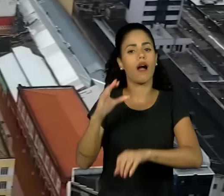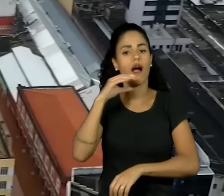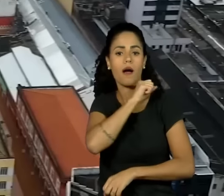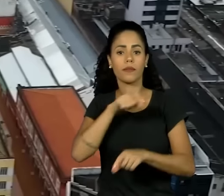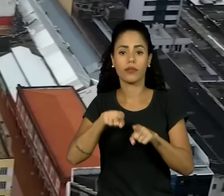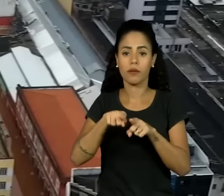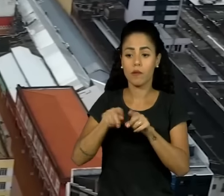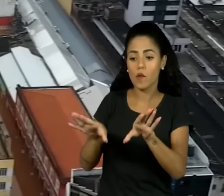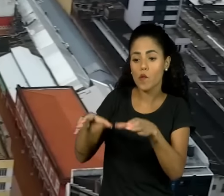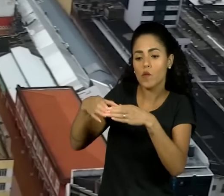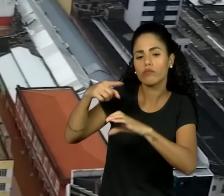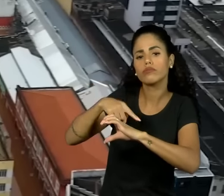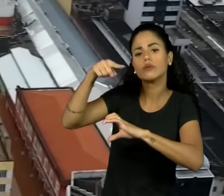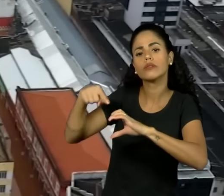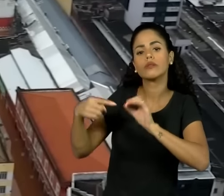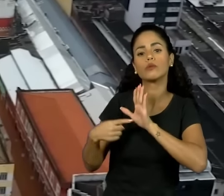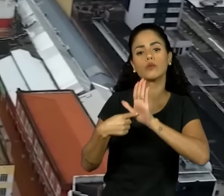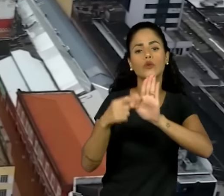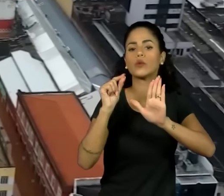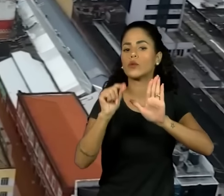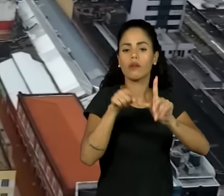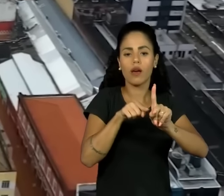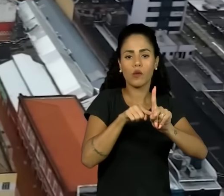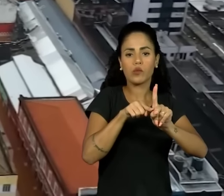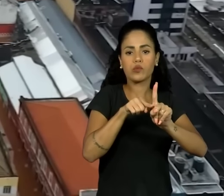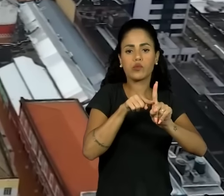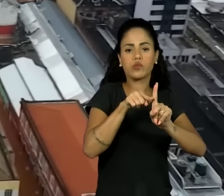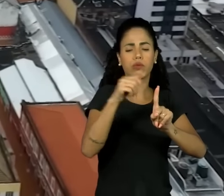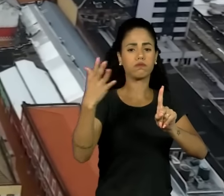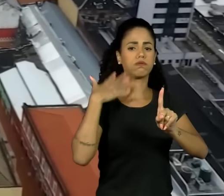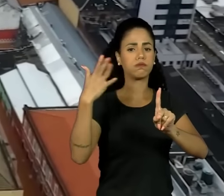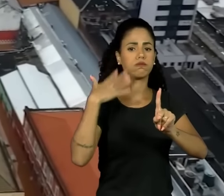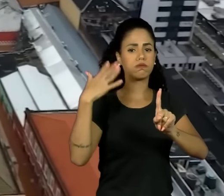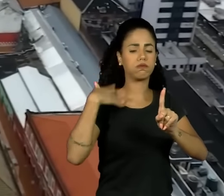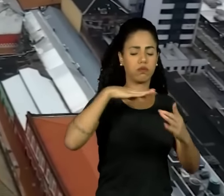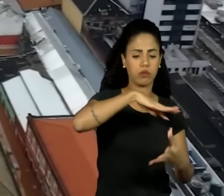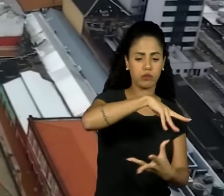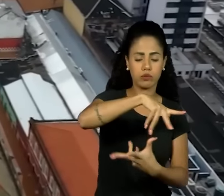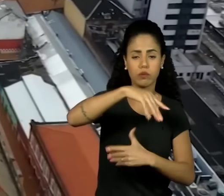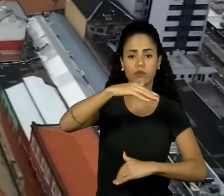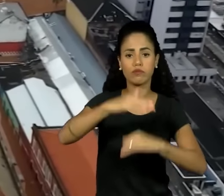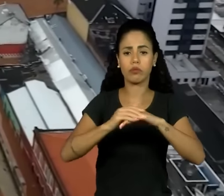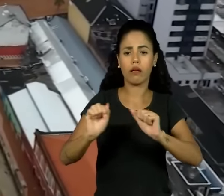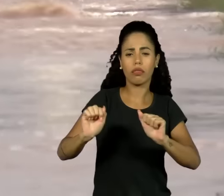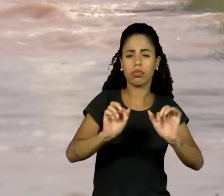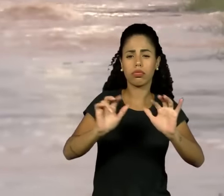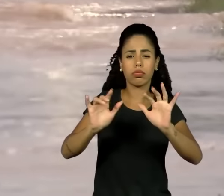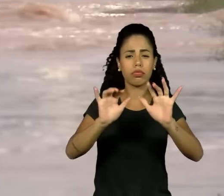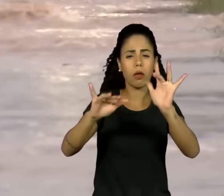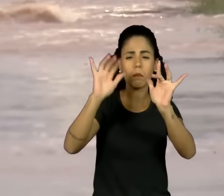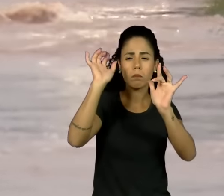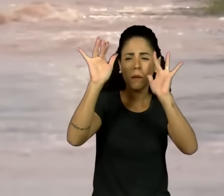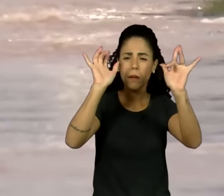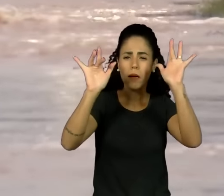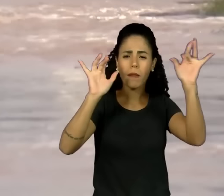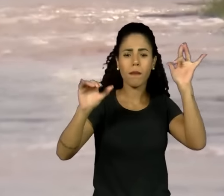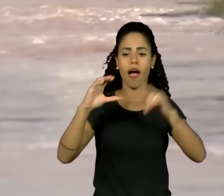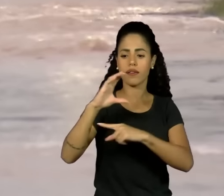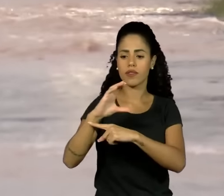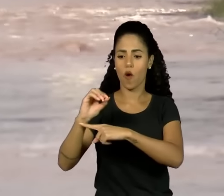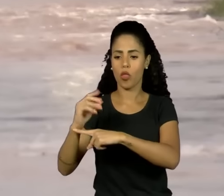cientistas explicam que o aumento médio da temperatura no planeta, causado pelo excesso de emissões de gases do efeito estufa, como o